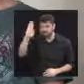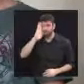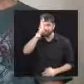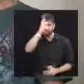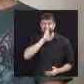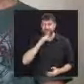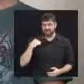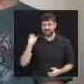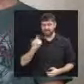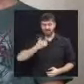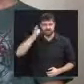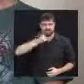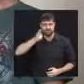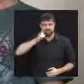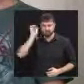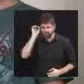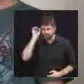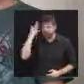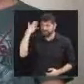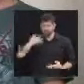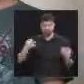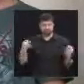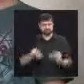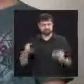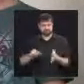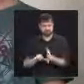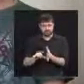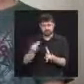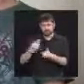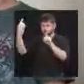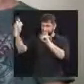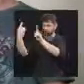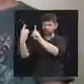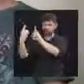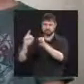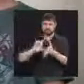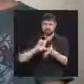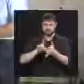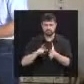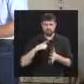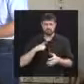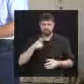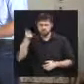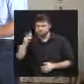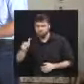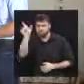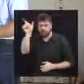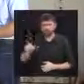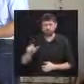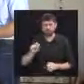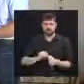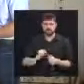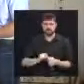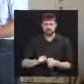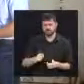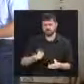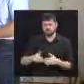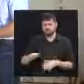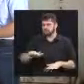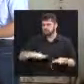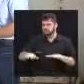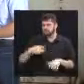graça e nós conseguimos todos os resultados. Nós conseguimos primeiramente com a Yamamoto. Depois veio Sujoca. Veja a sua dor, faz qualquer movimento que